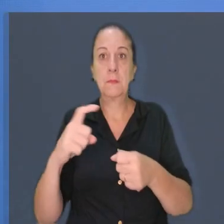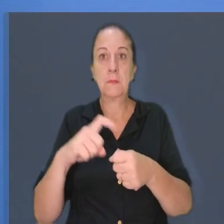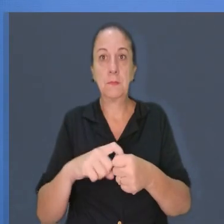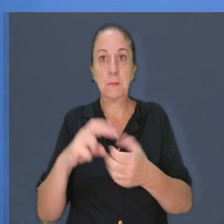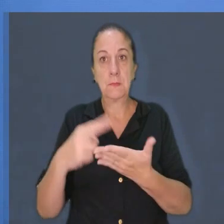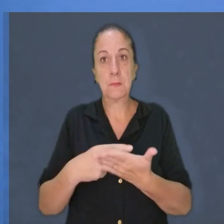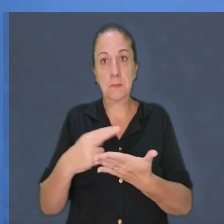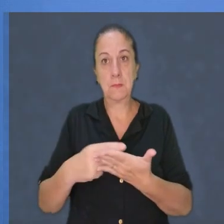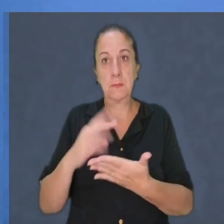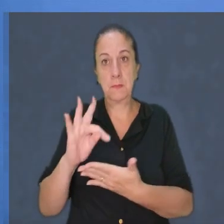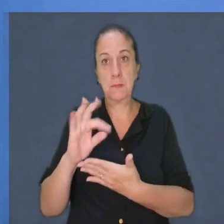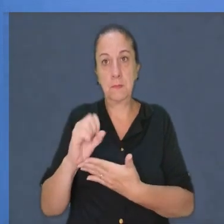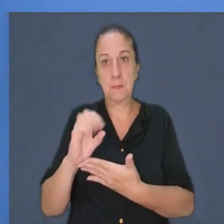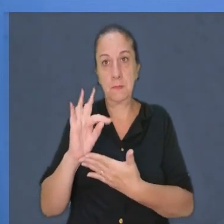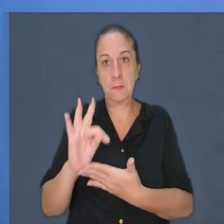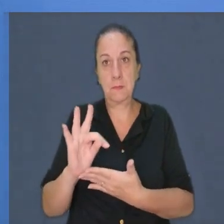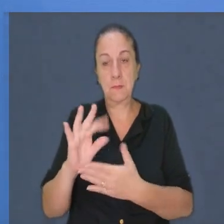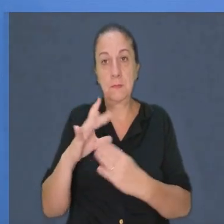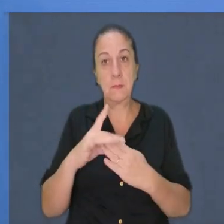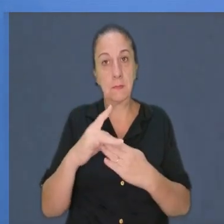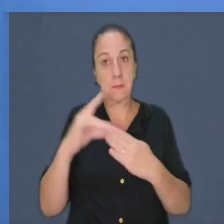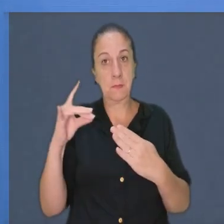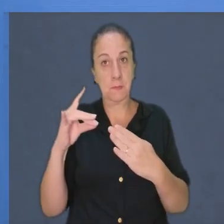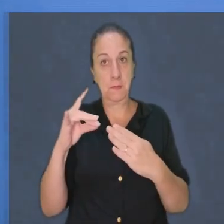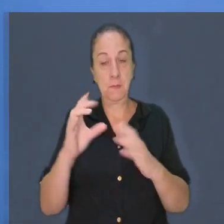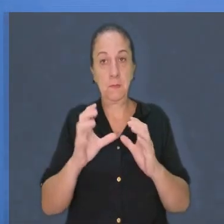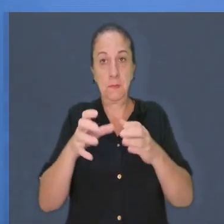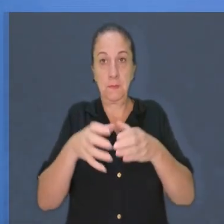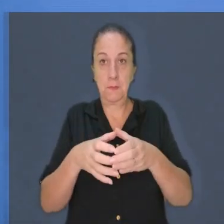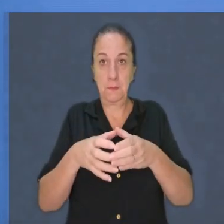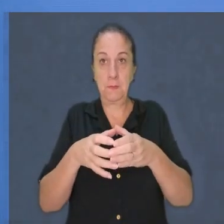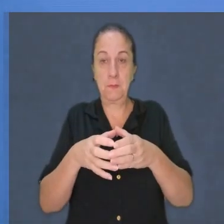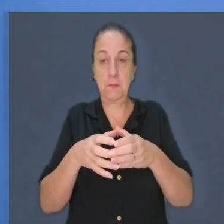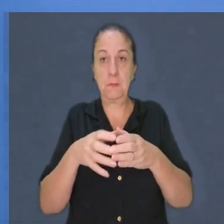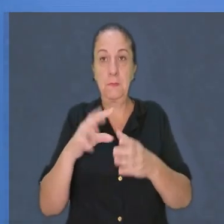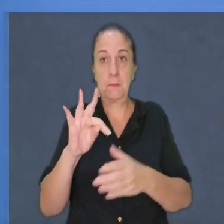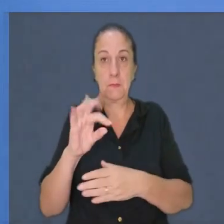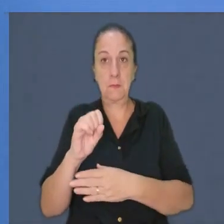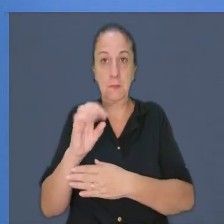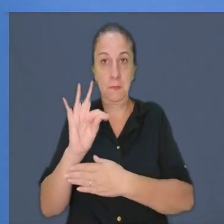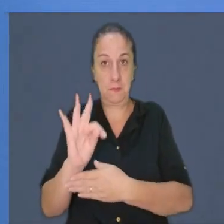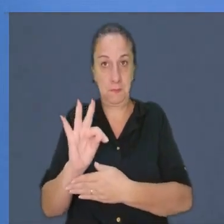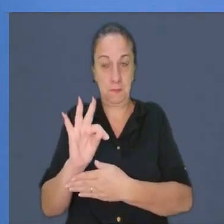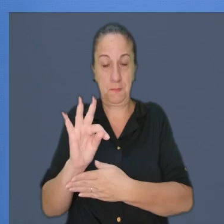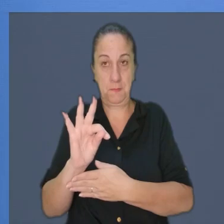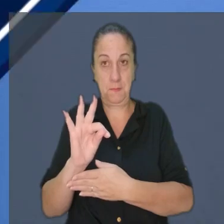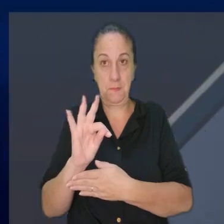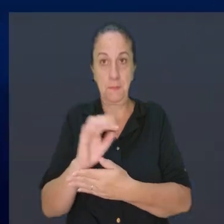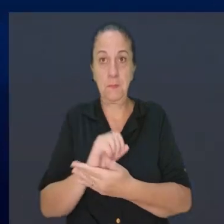Estamos de volta com a Revista TST. Fique agora com os destaques das turmas do Tribunal Superior do Trabalho.